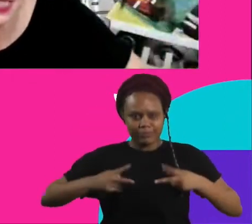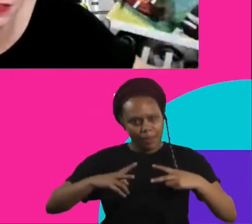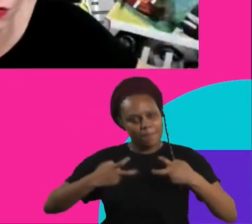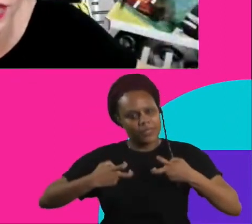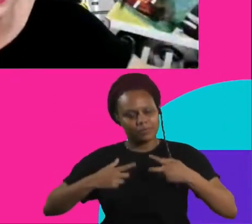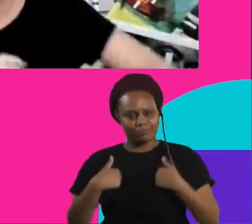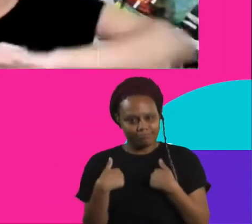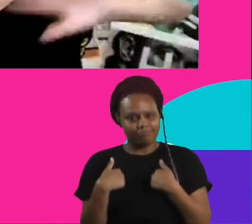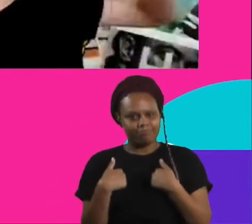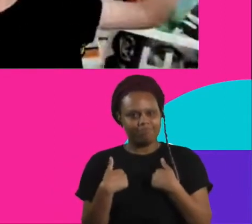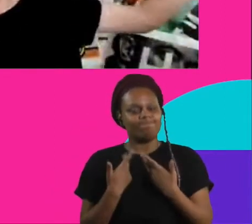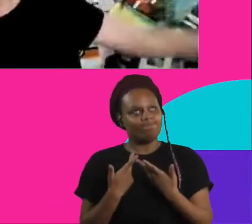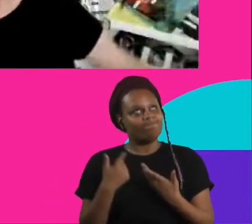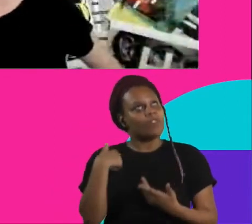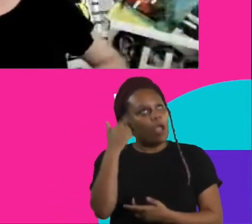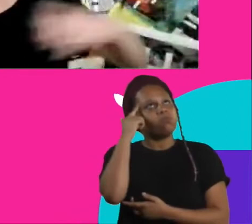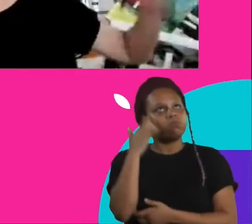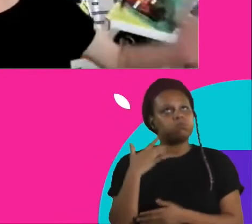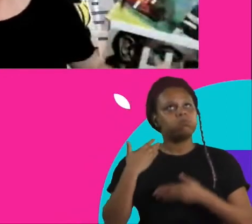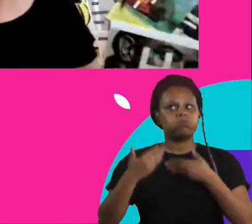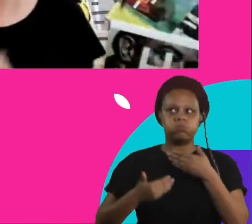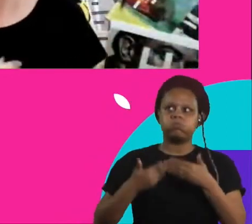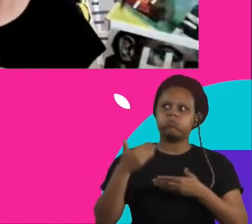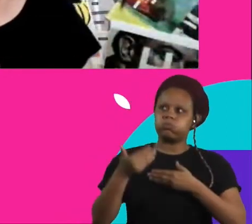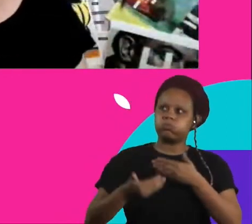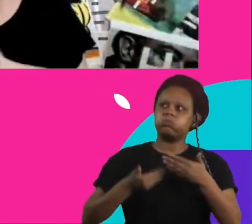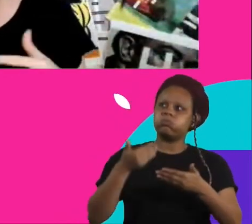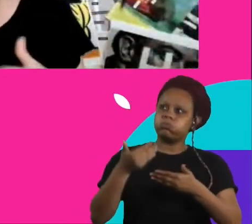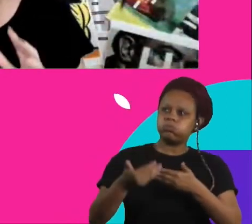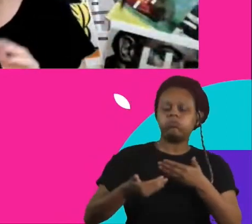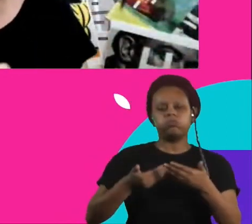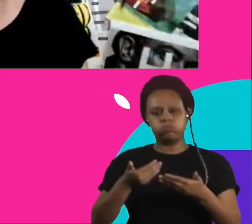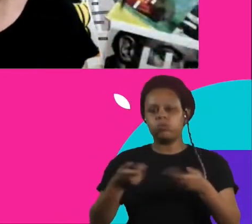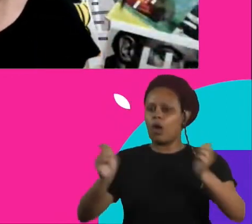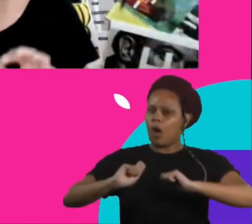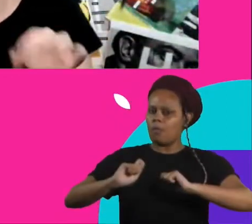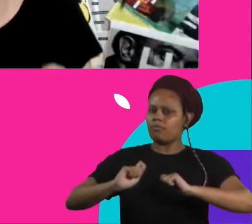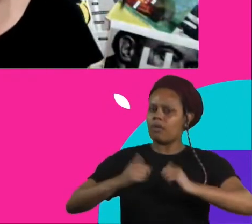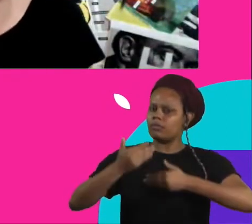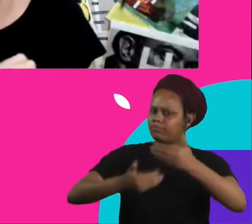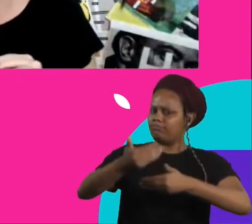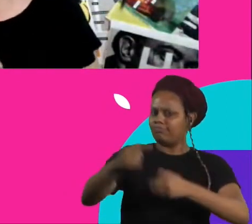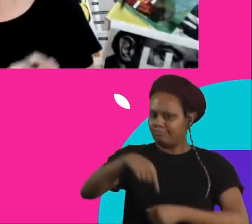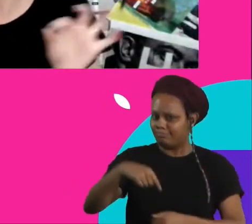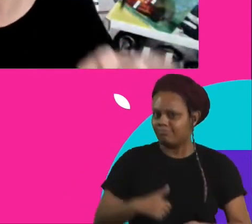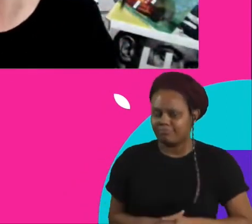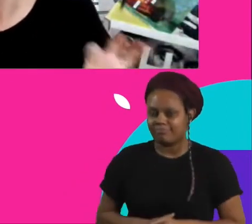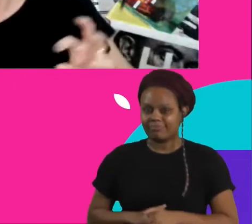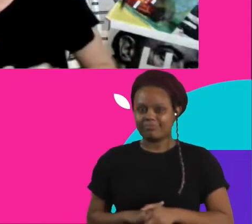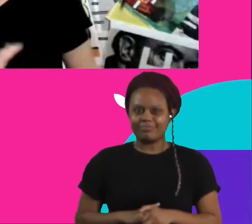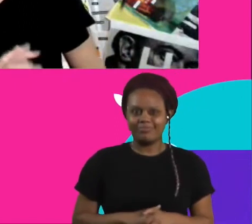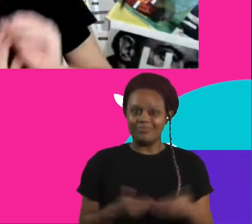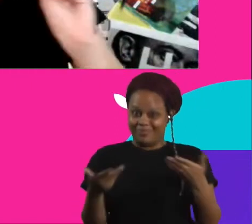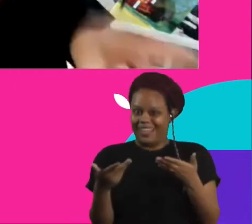aí sim eu posso começar a desenvolver todas essas competências que a gente citou aqui. E talvez nesse processo, vou dar uma, né, que agora